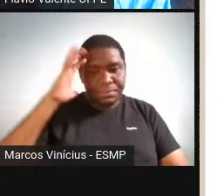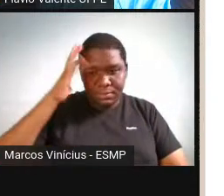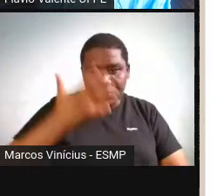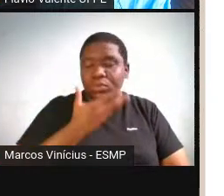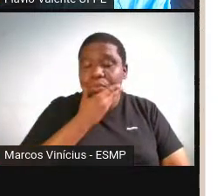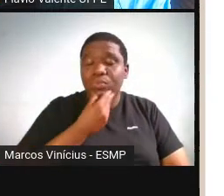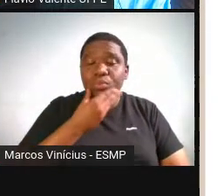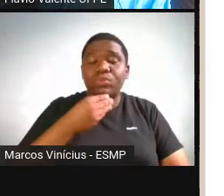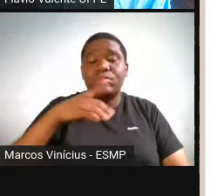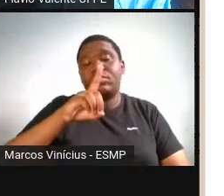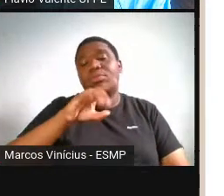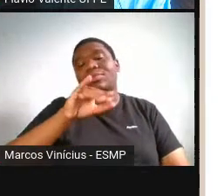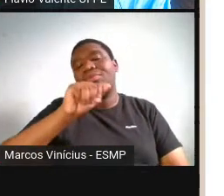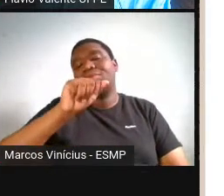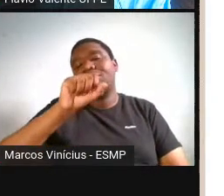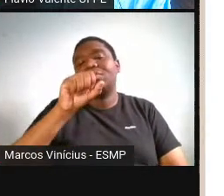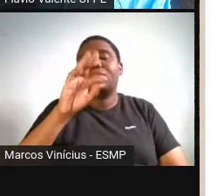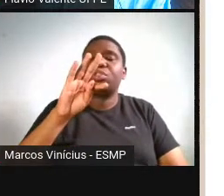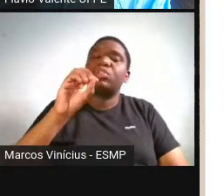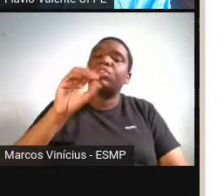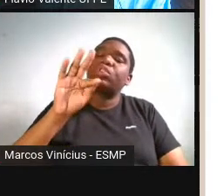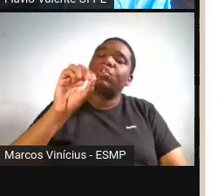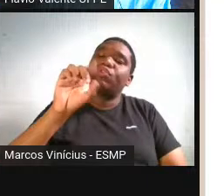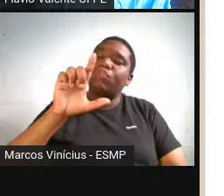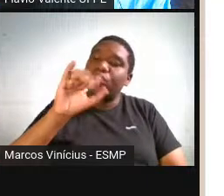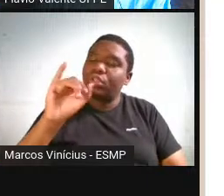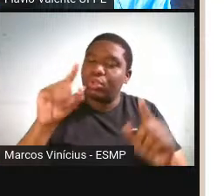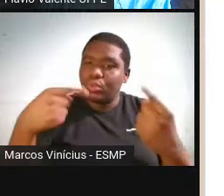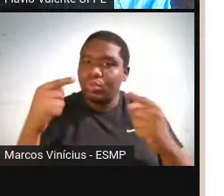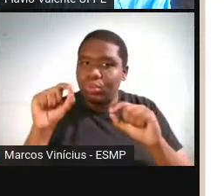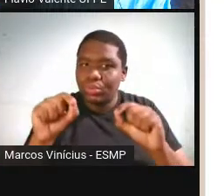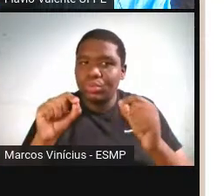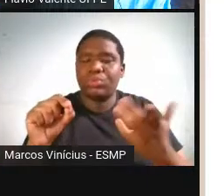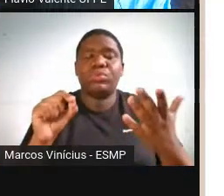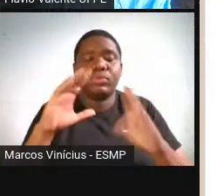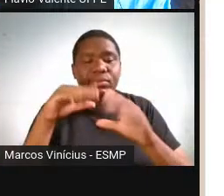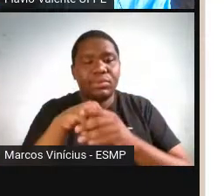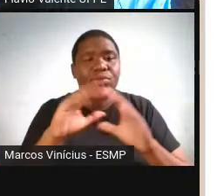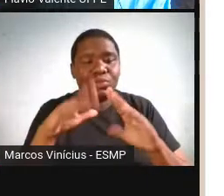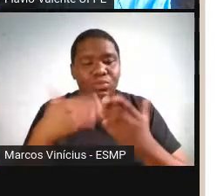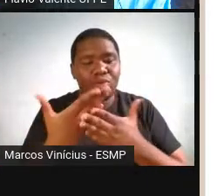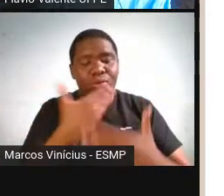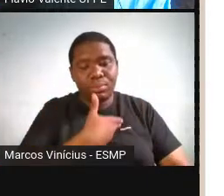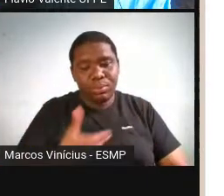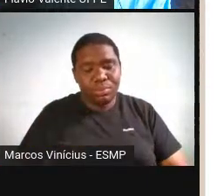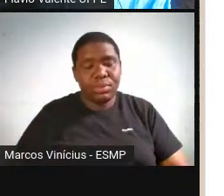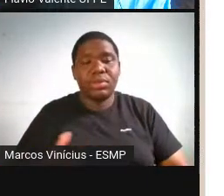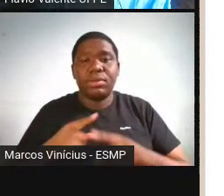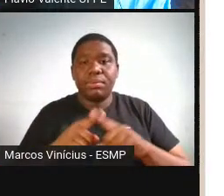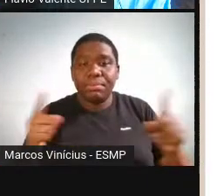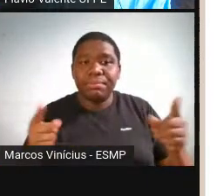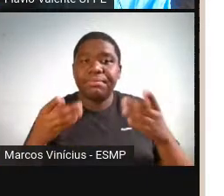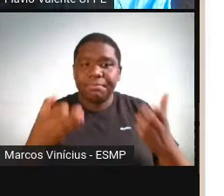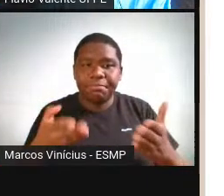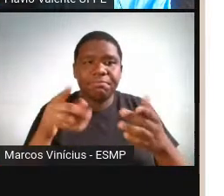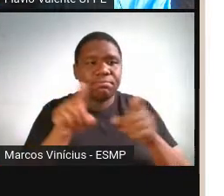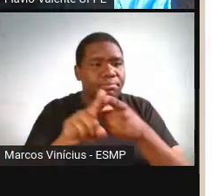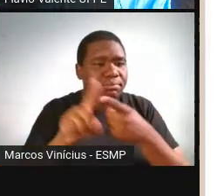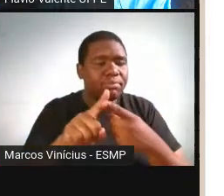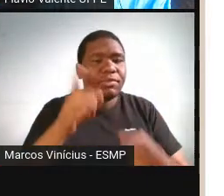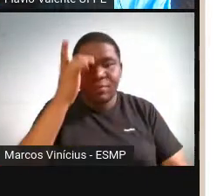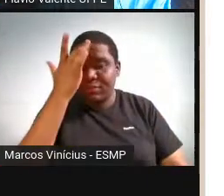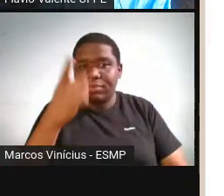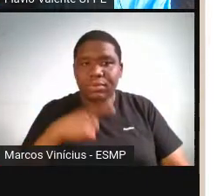Toffoli contra a garantia de dano nos alunos da escola pública, a ausência de rotinas e procedimentos que facilitem o acolhimento